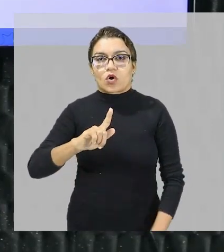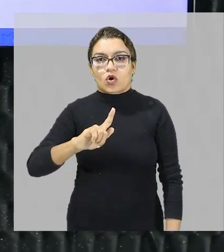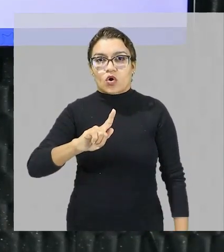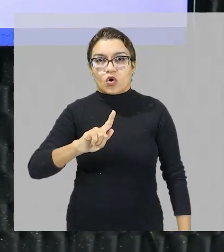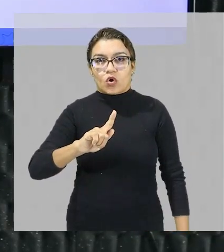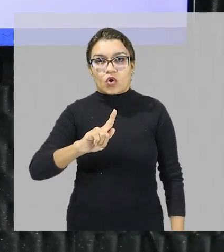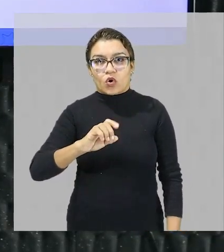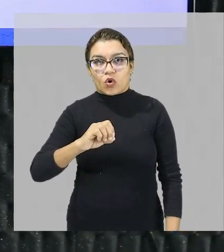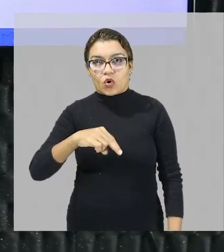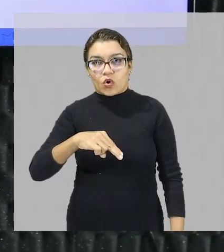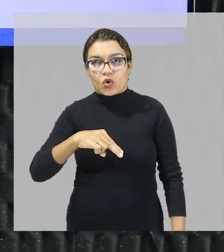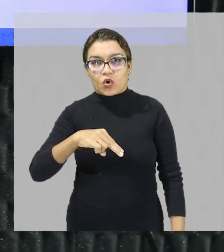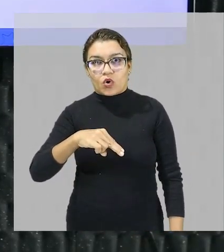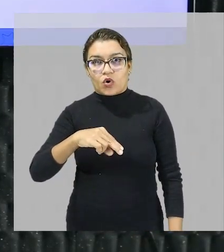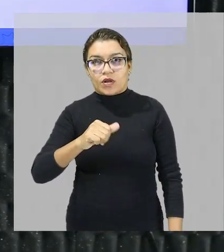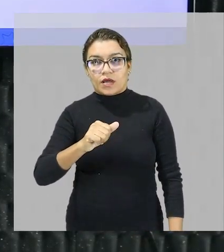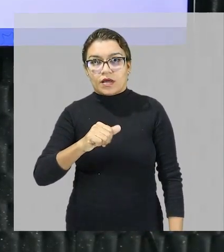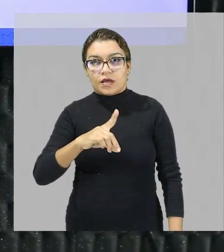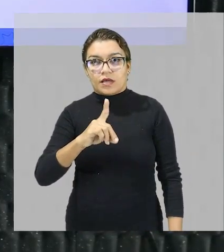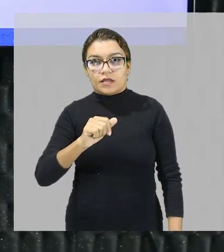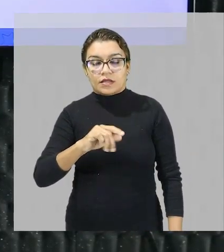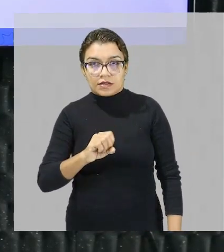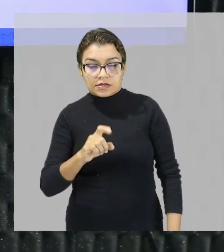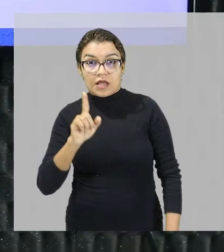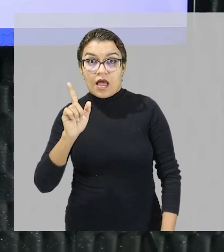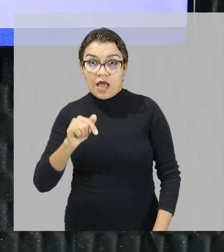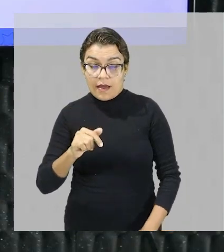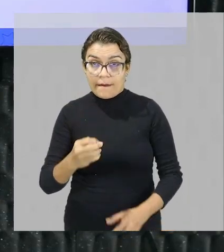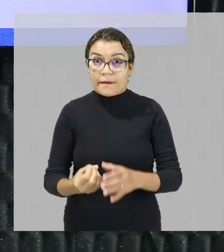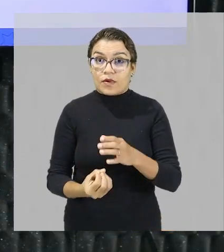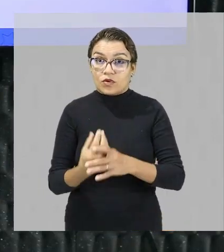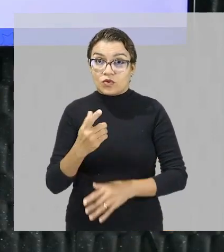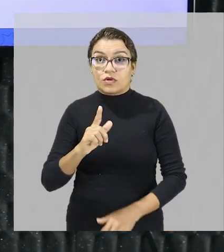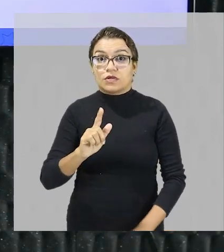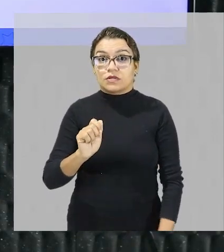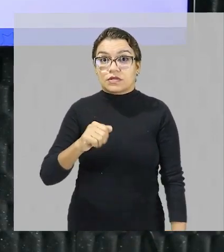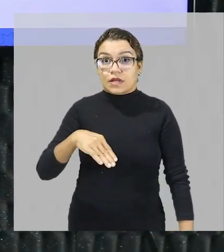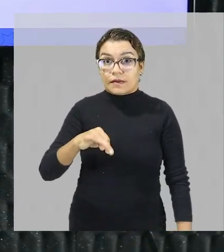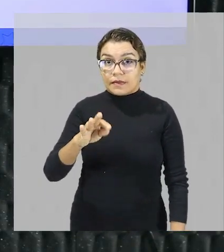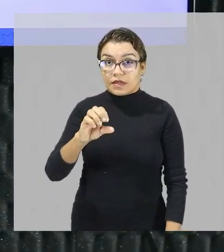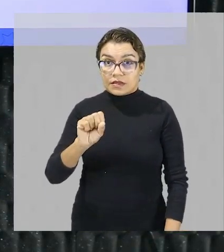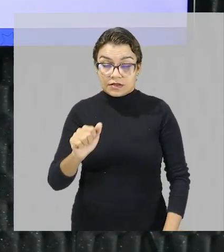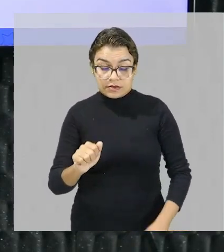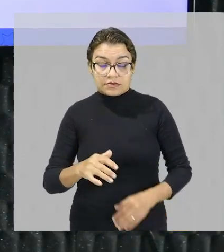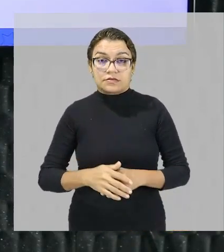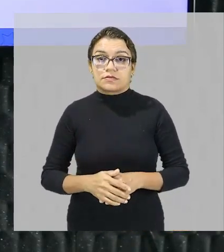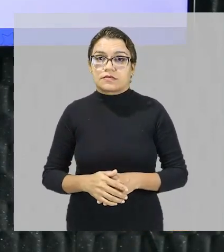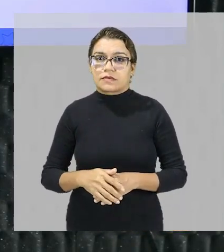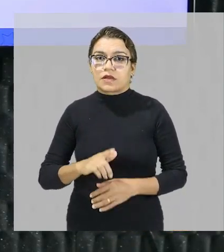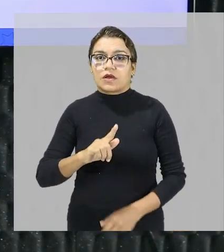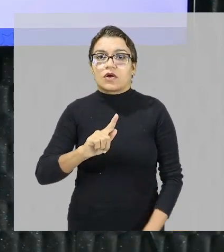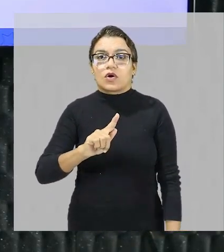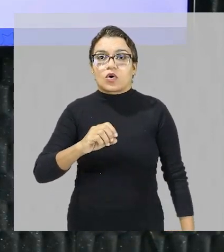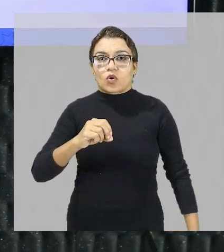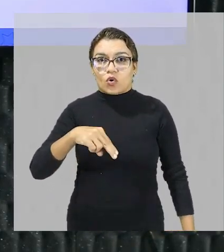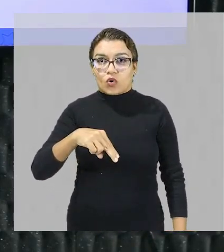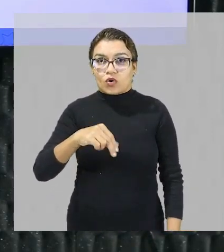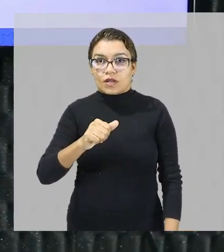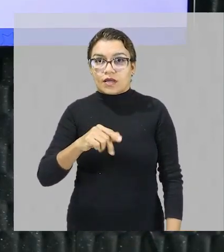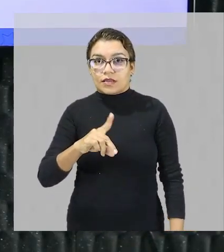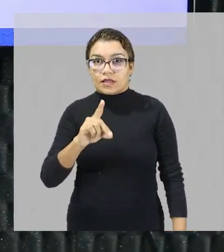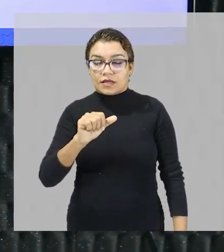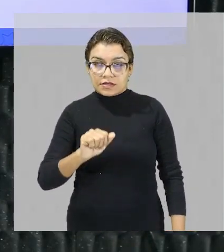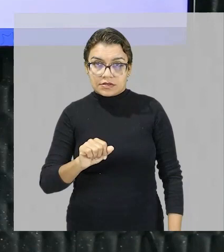que funcionam como órgãos produtores de gametas. Quem são as gônadas, professor? As gônadas,